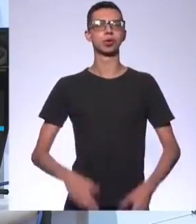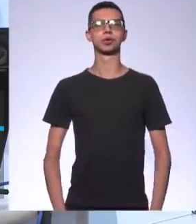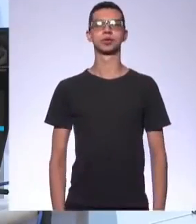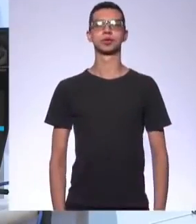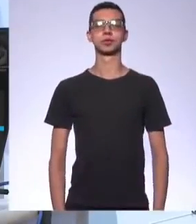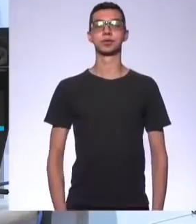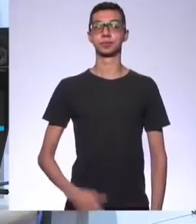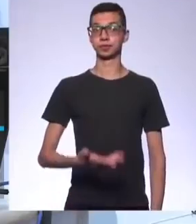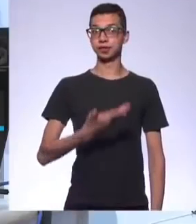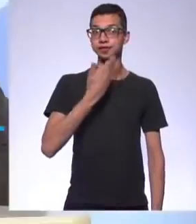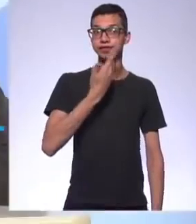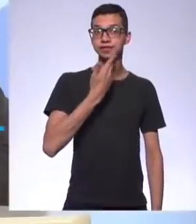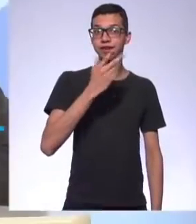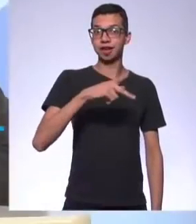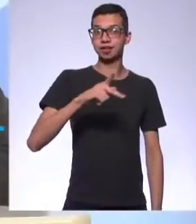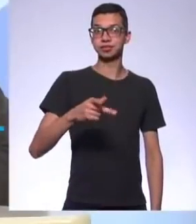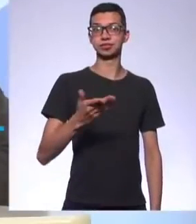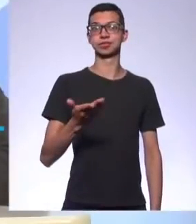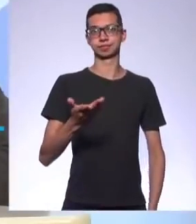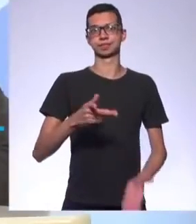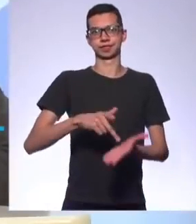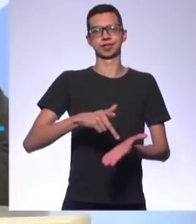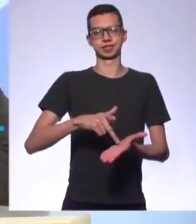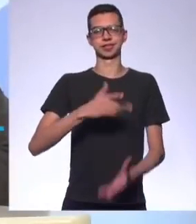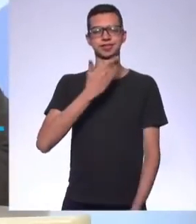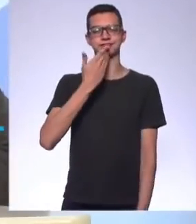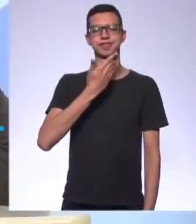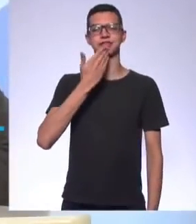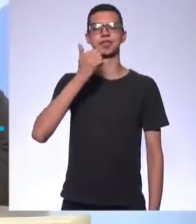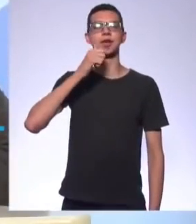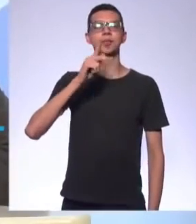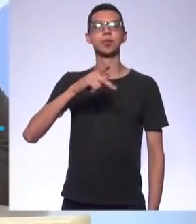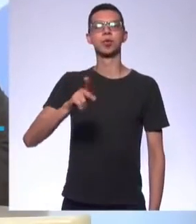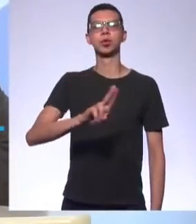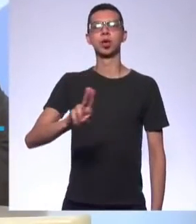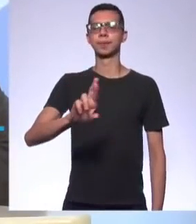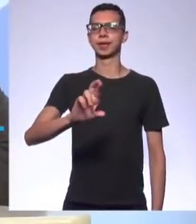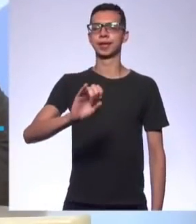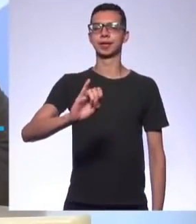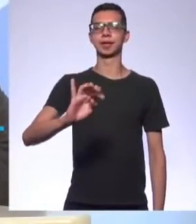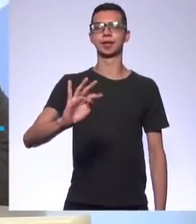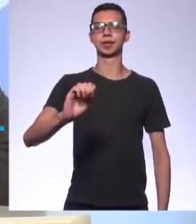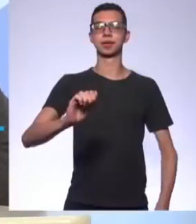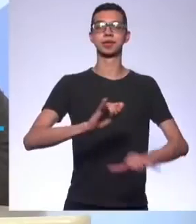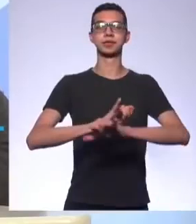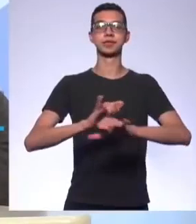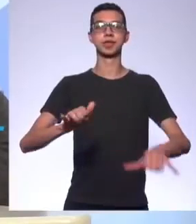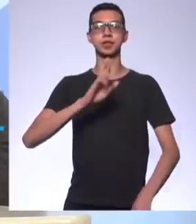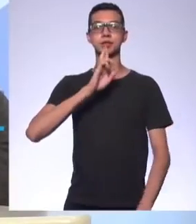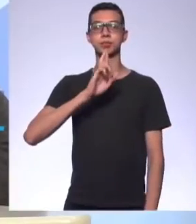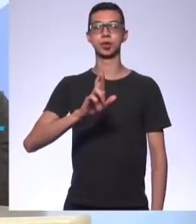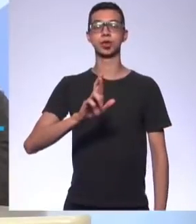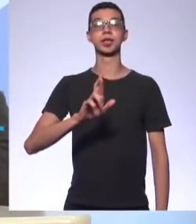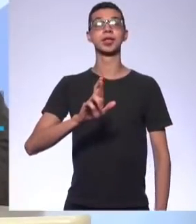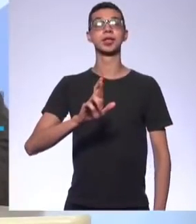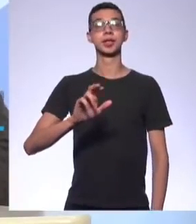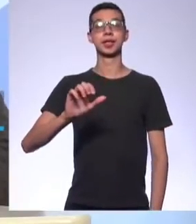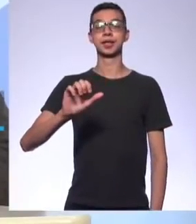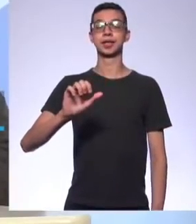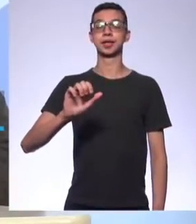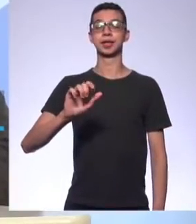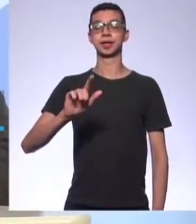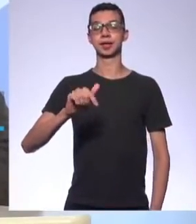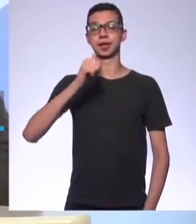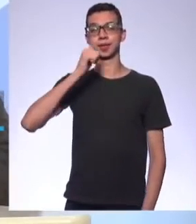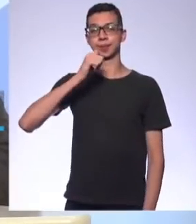muito fácil essa, né? Estava fácil, né? Fácil. A professora Rita coloca aqui a resposta da Amelie, trincheiras. Professora